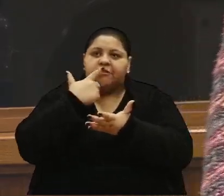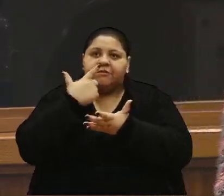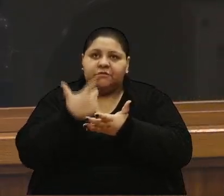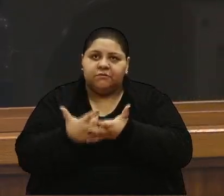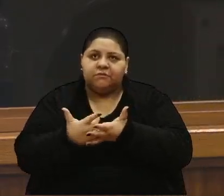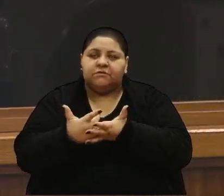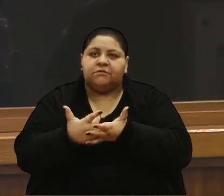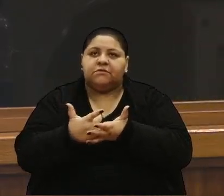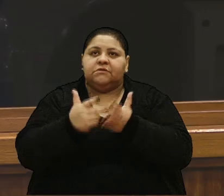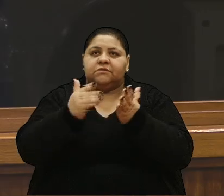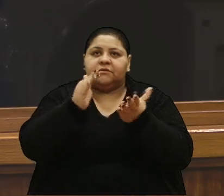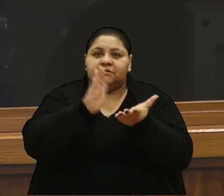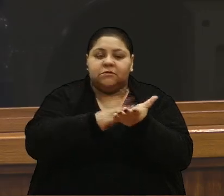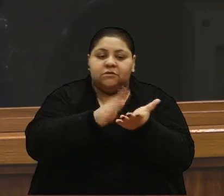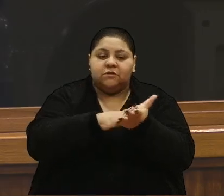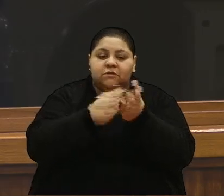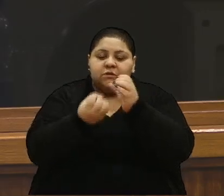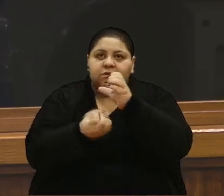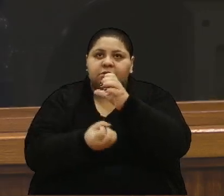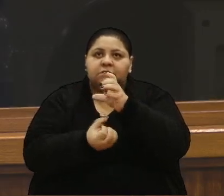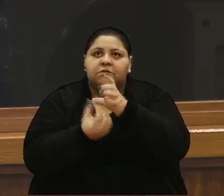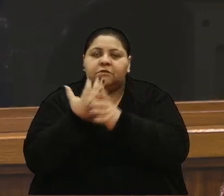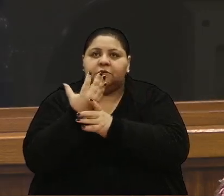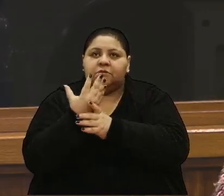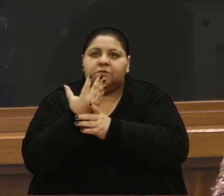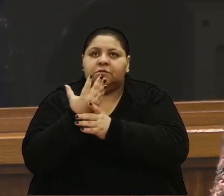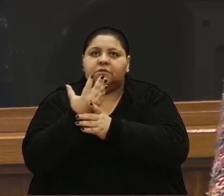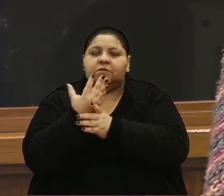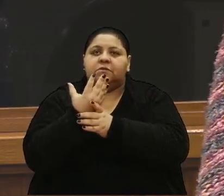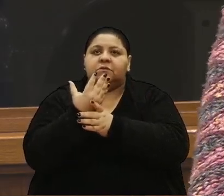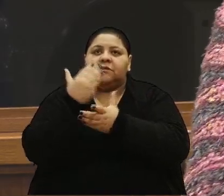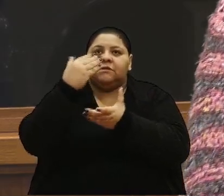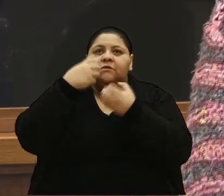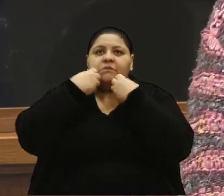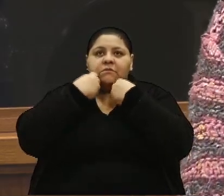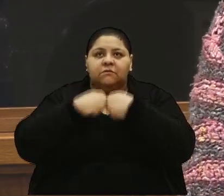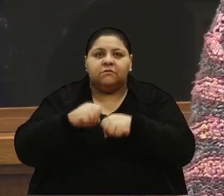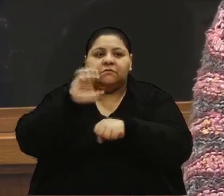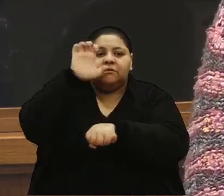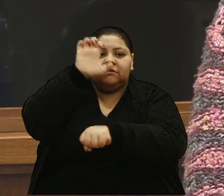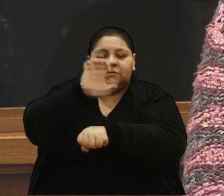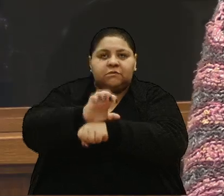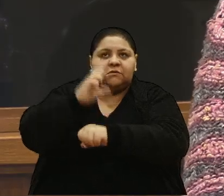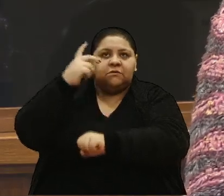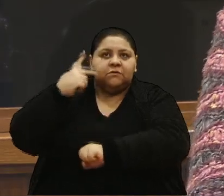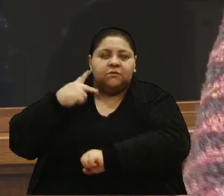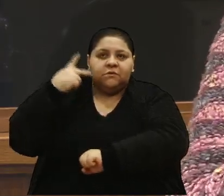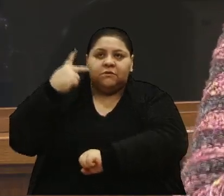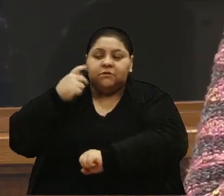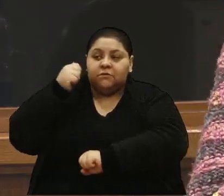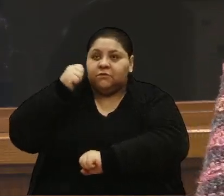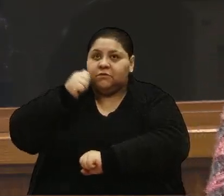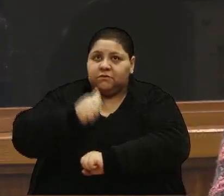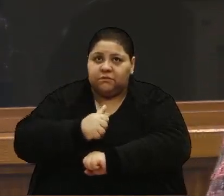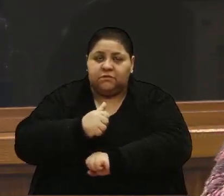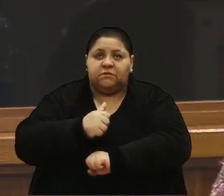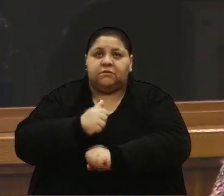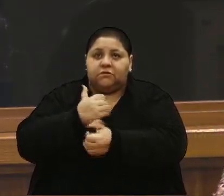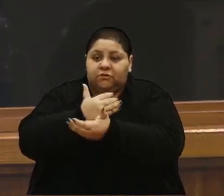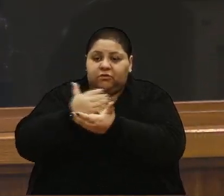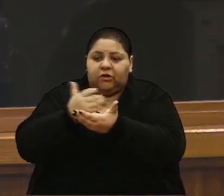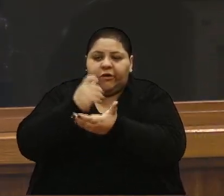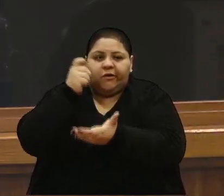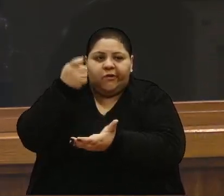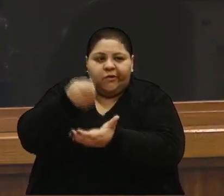da proposta de criação da Secretaria Estadual de Políticas para as Mulheres. Foi encabeçada essa